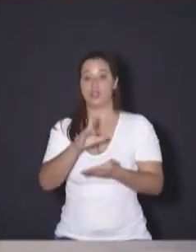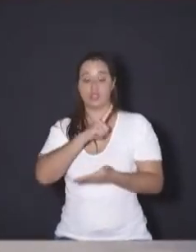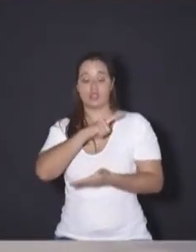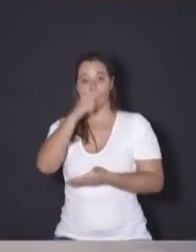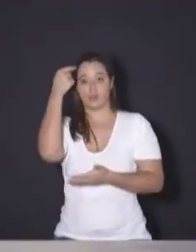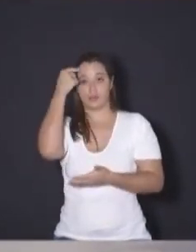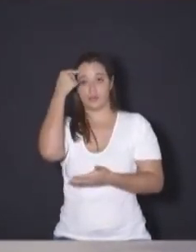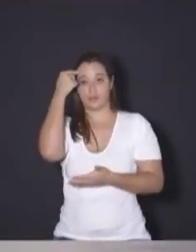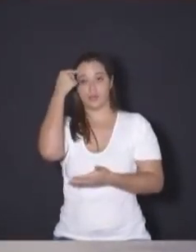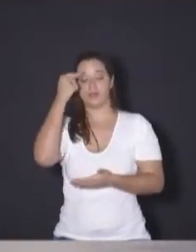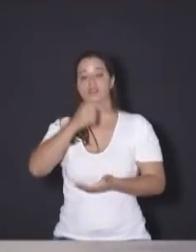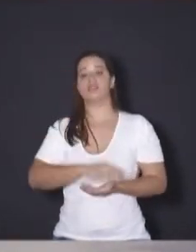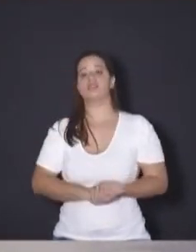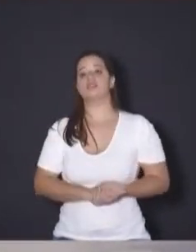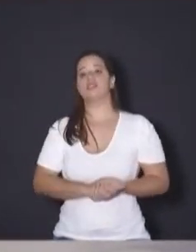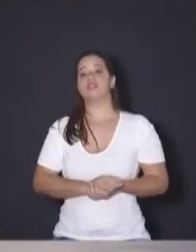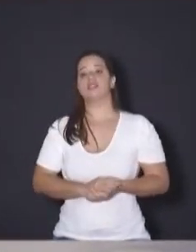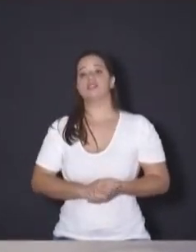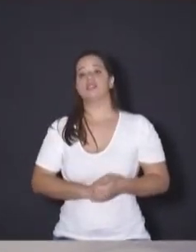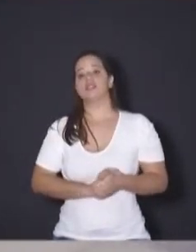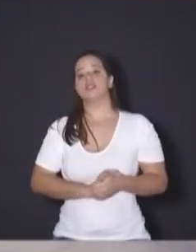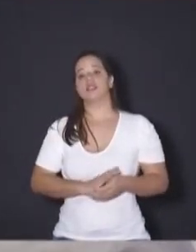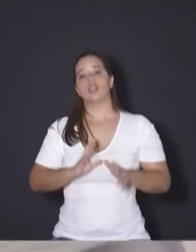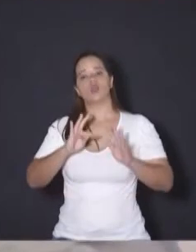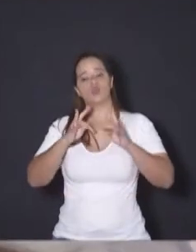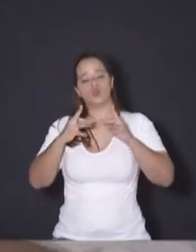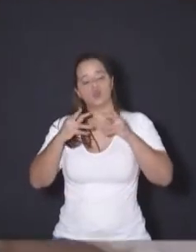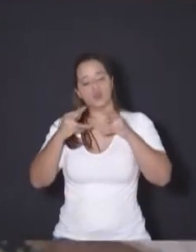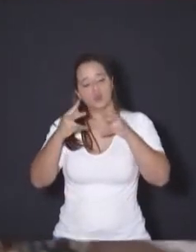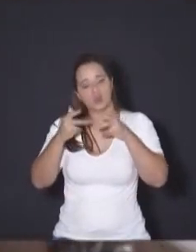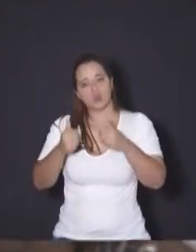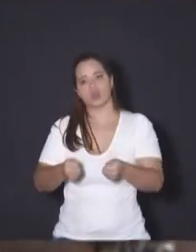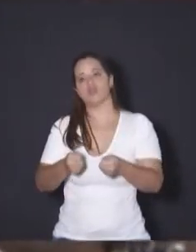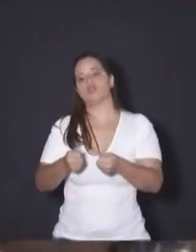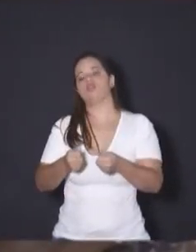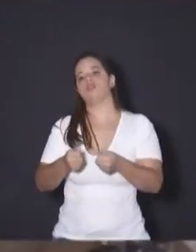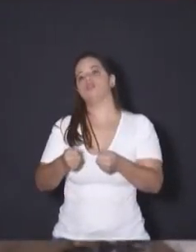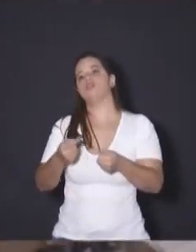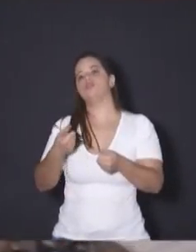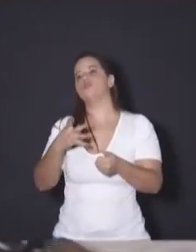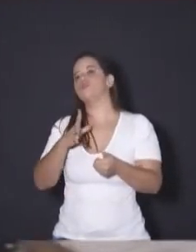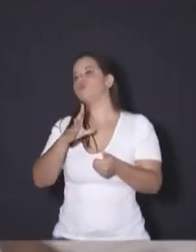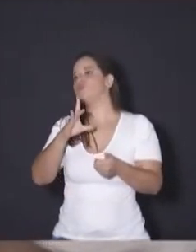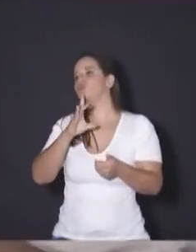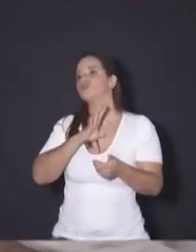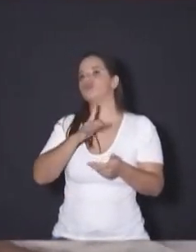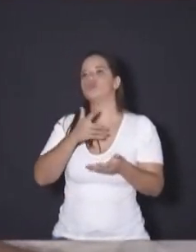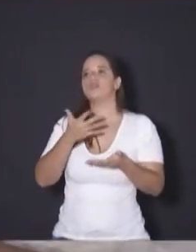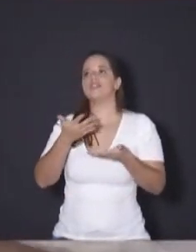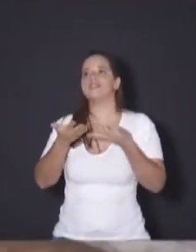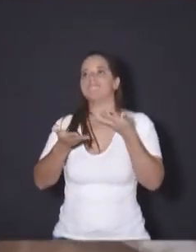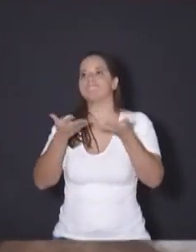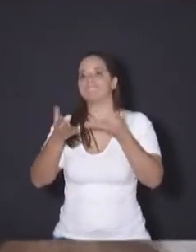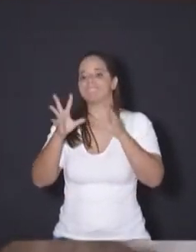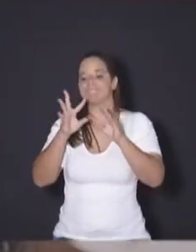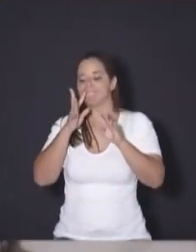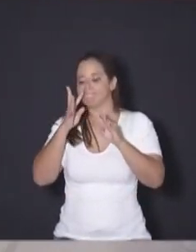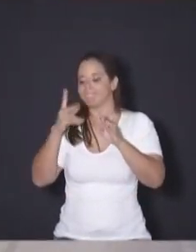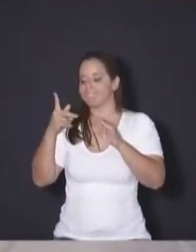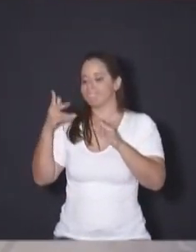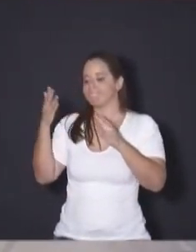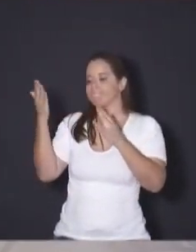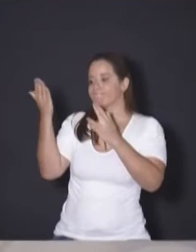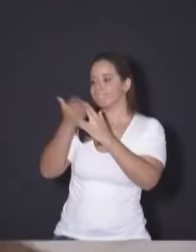pensar que tudo isso é essa transversalidade